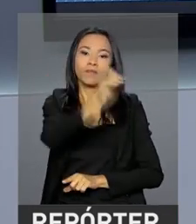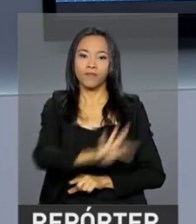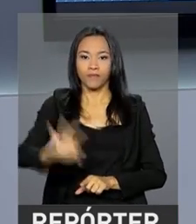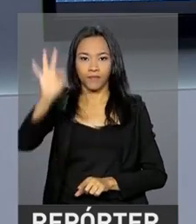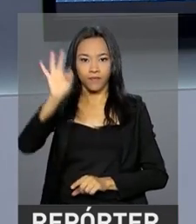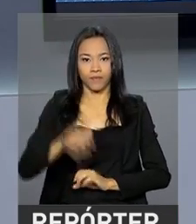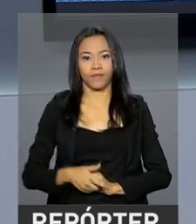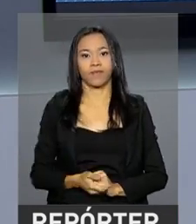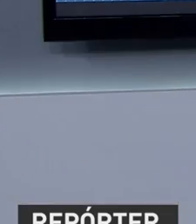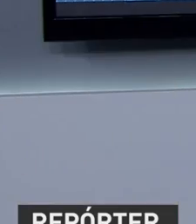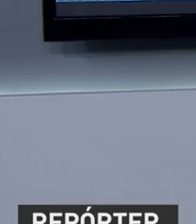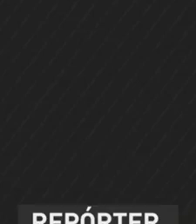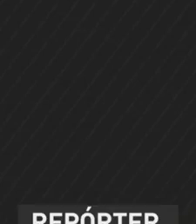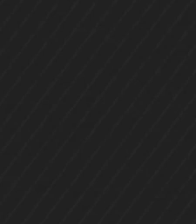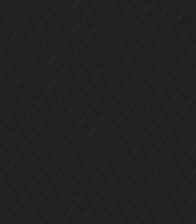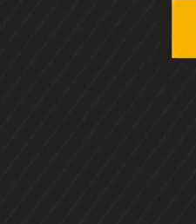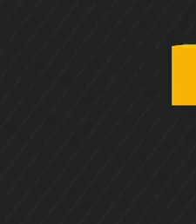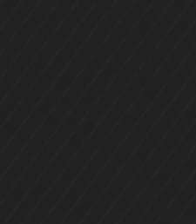TV do Governo